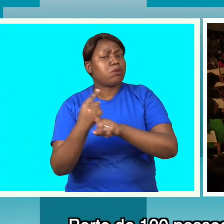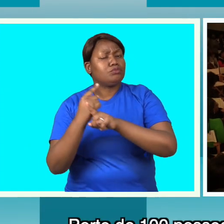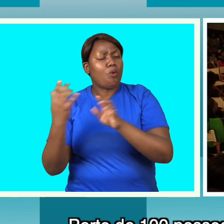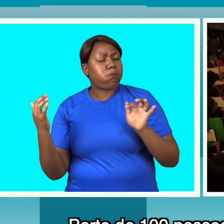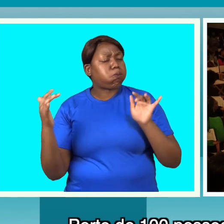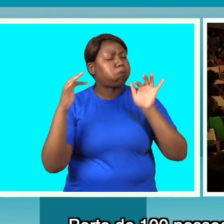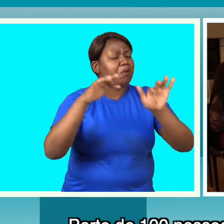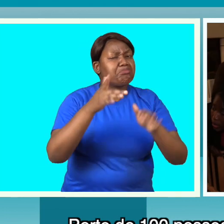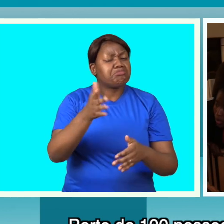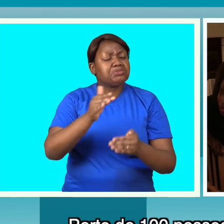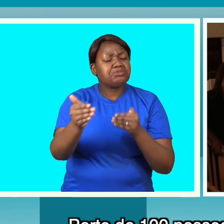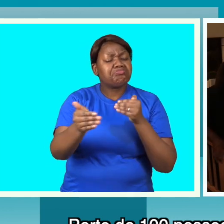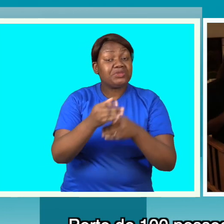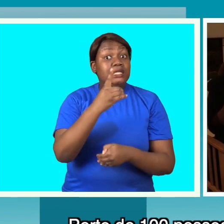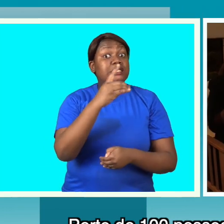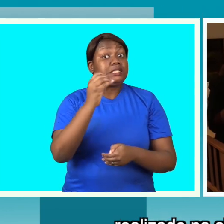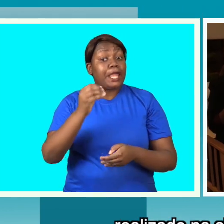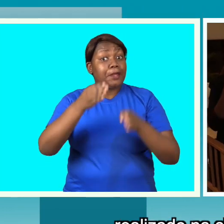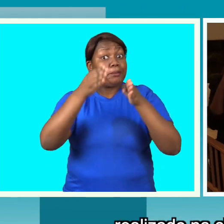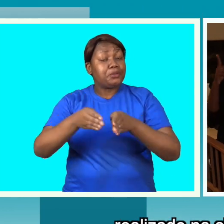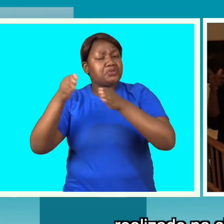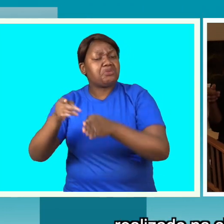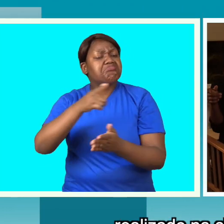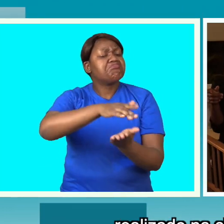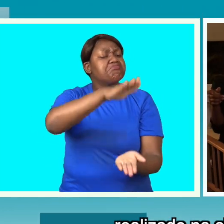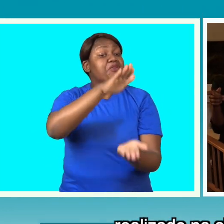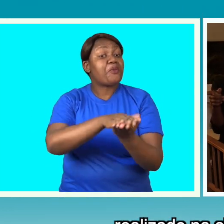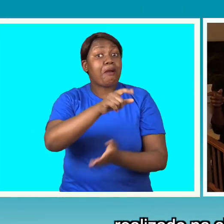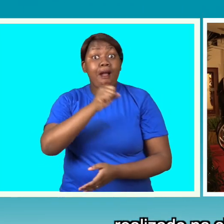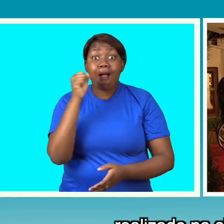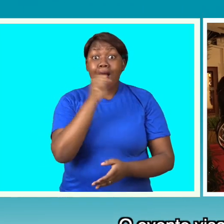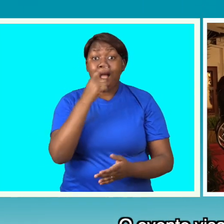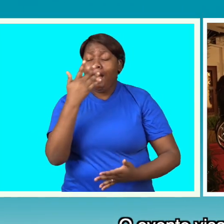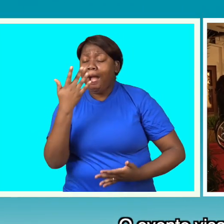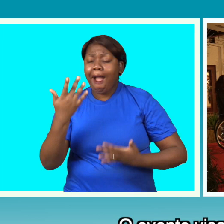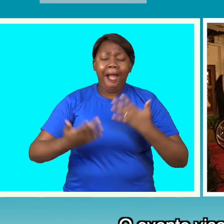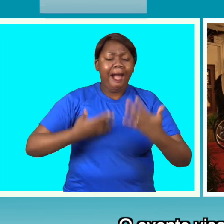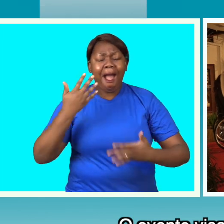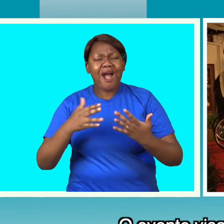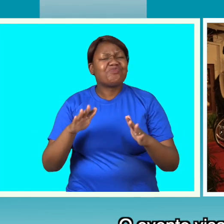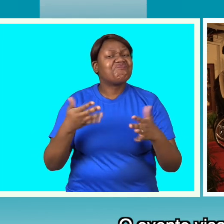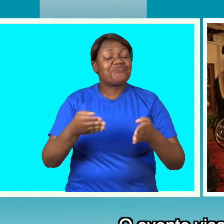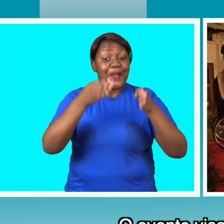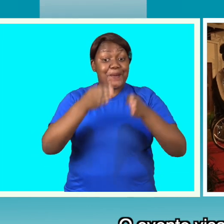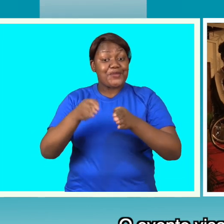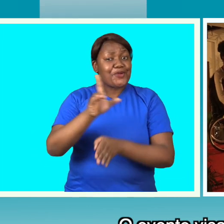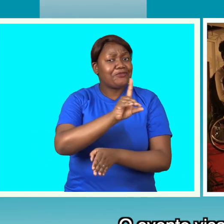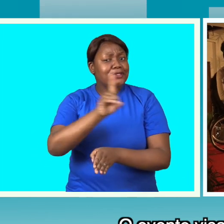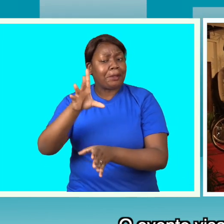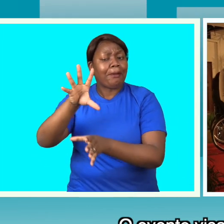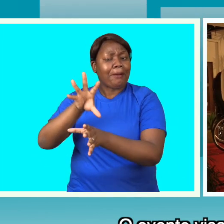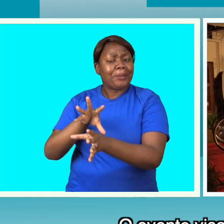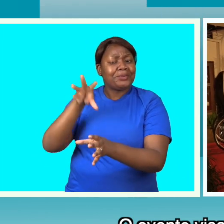assistiram à primeira edição de espetáculo musical inclusivo realizado na cidade de Maputo. O evento visa